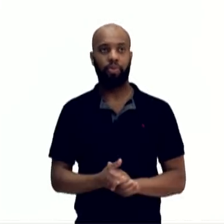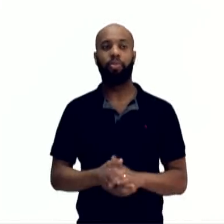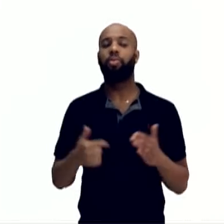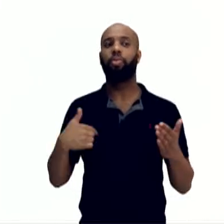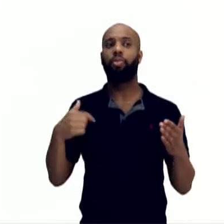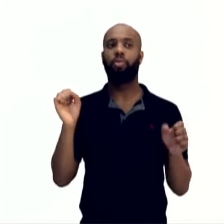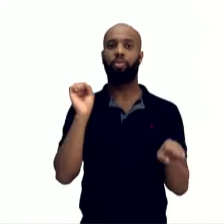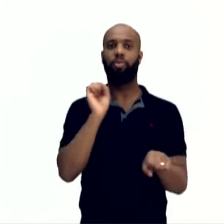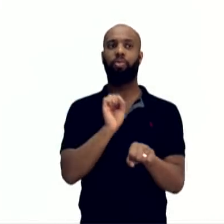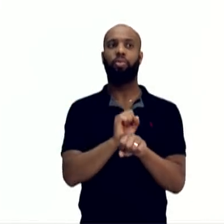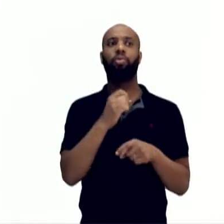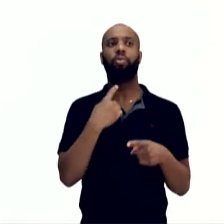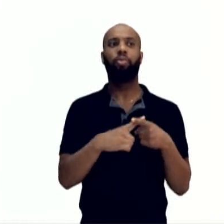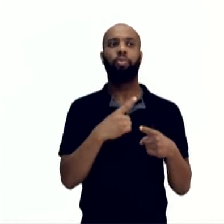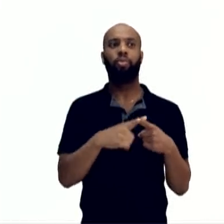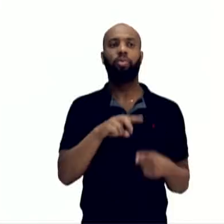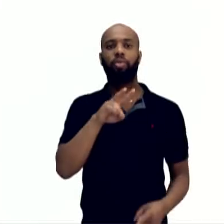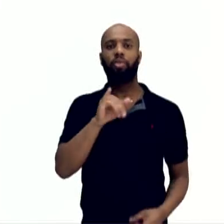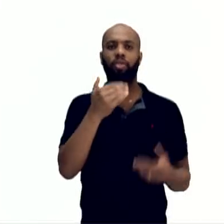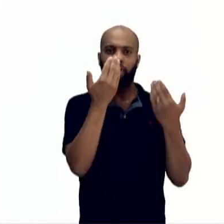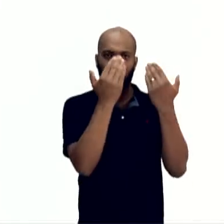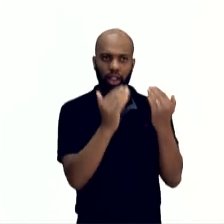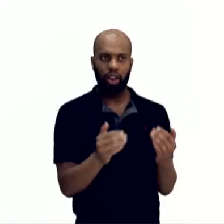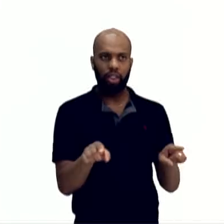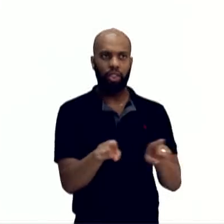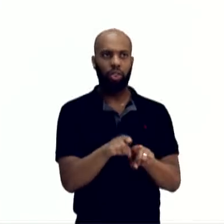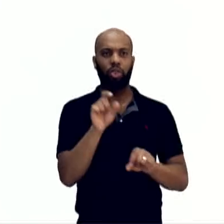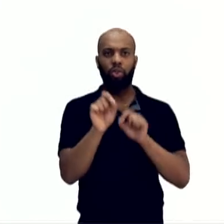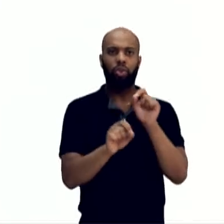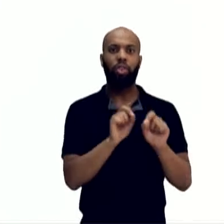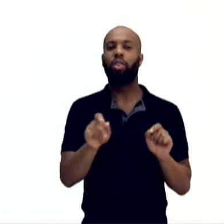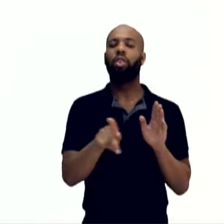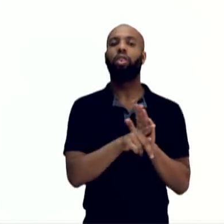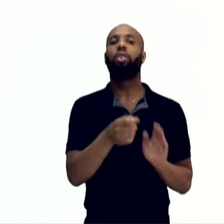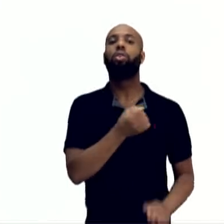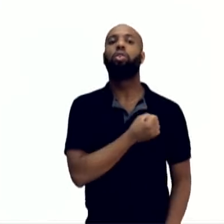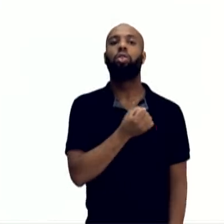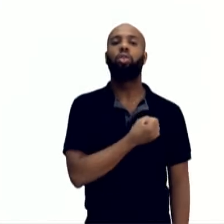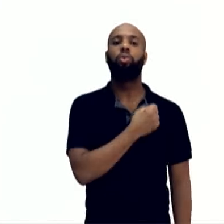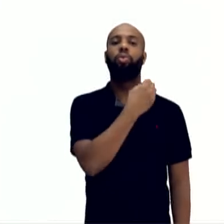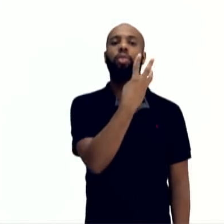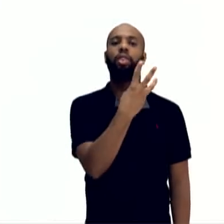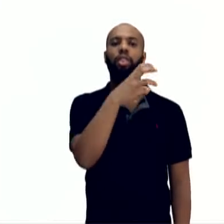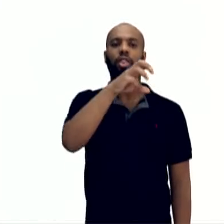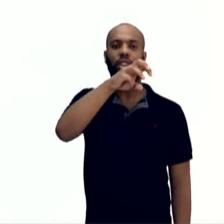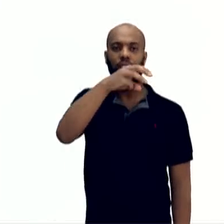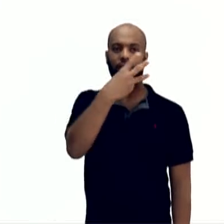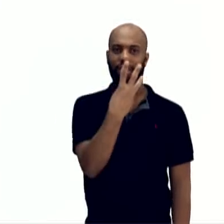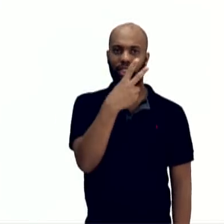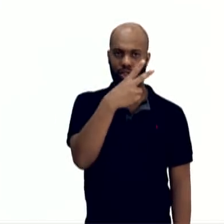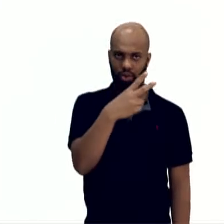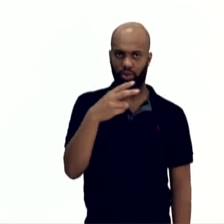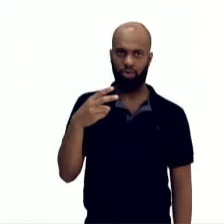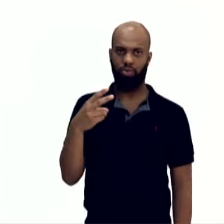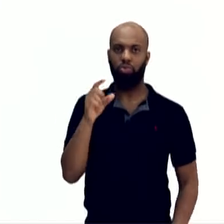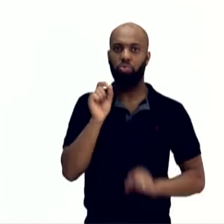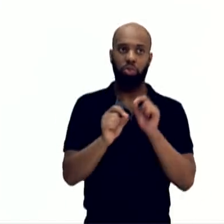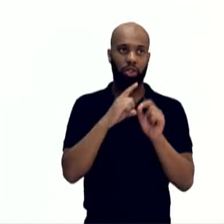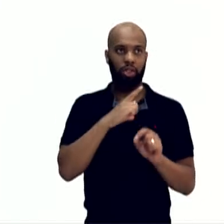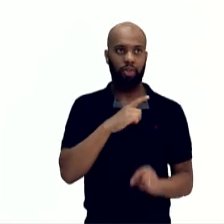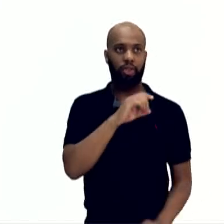interrompida aqui. Por quê? Porque a gente vai analisar também de quem? Do 32. Analisando os múltiplos de 32, eu tenho